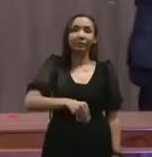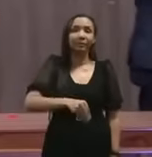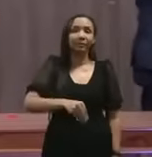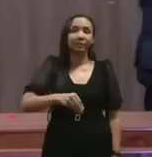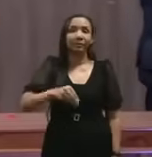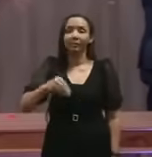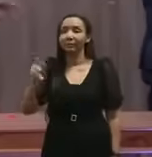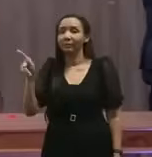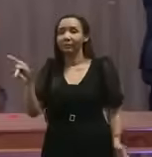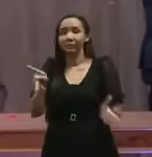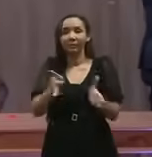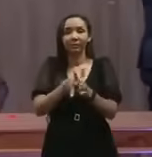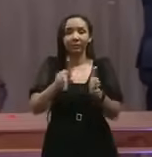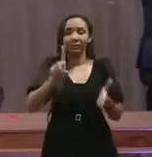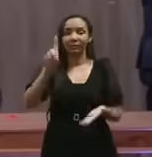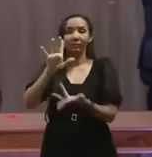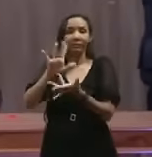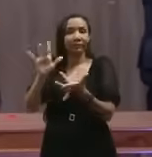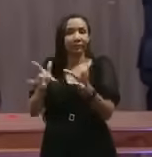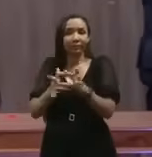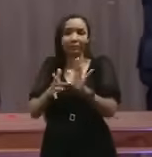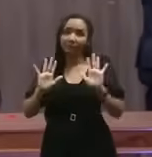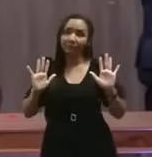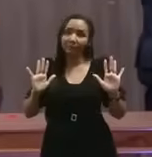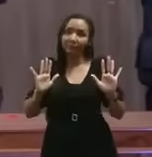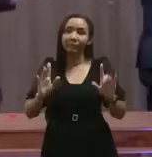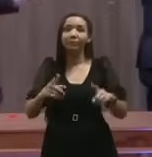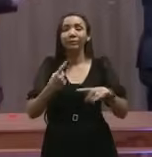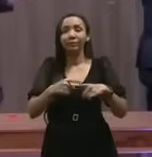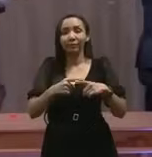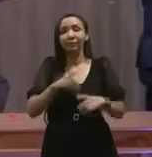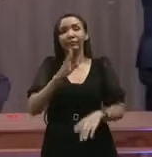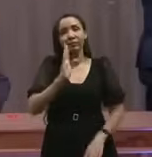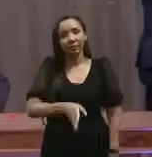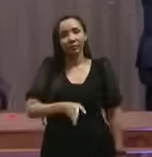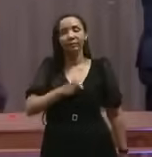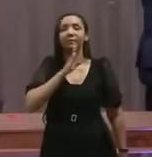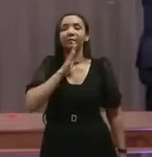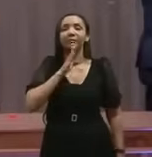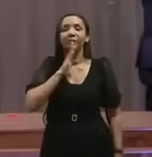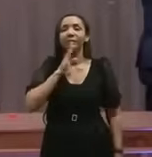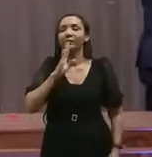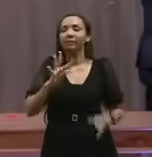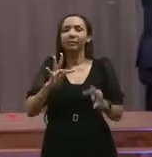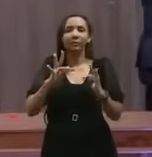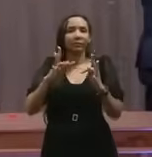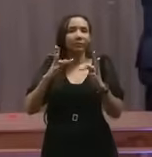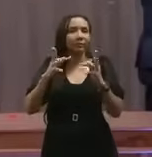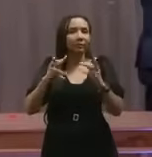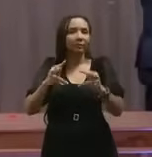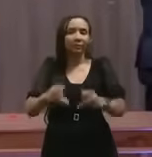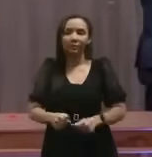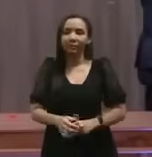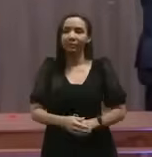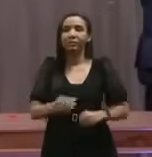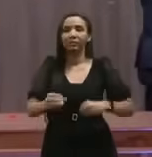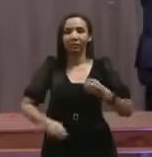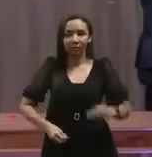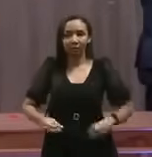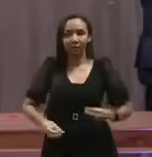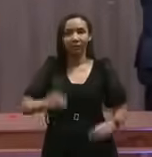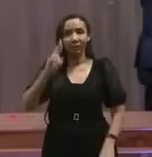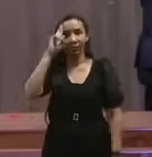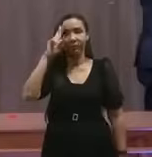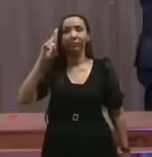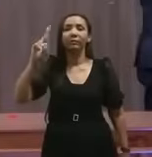eles viram os milagres que Jesus realizou eles viram os sinais mas eles chamaram de obras de quem de